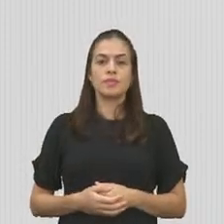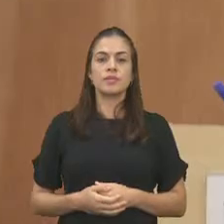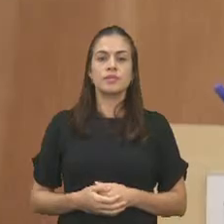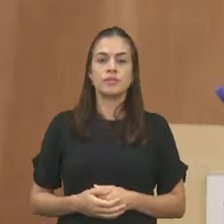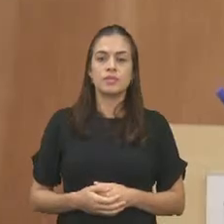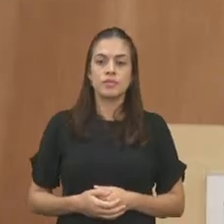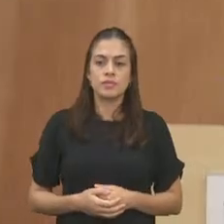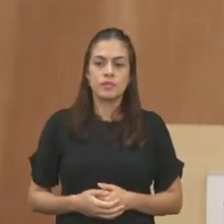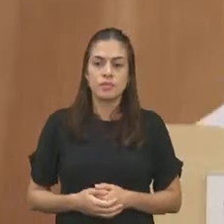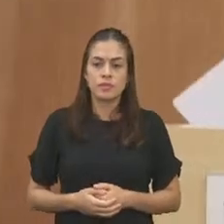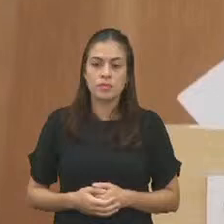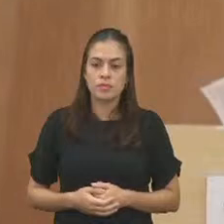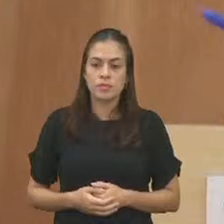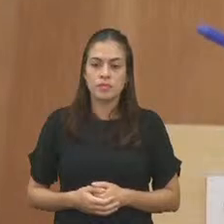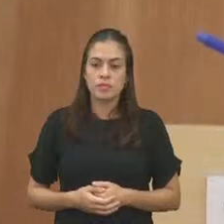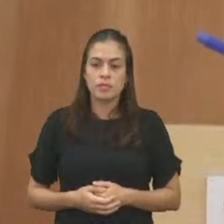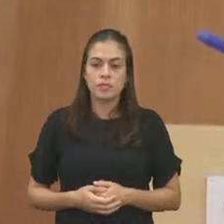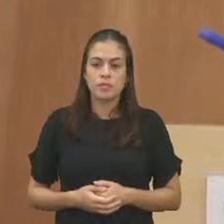por algum motivo,